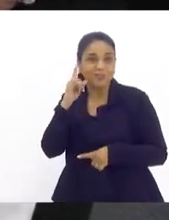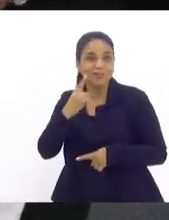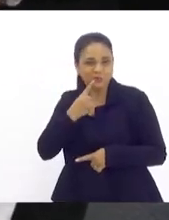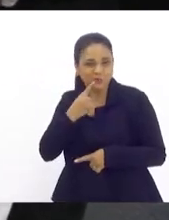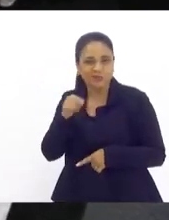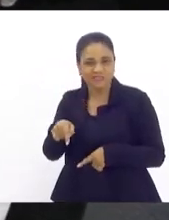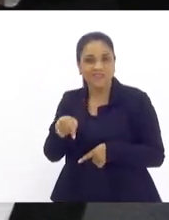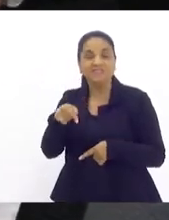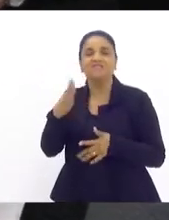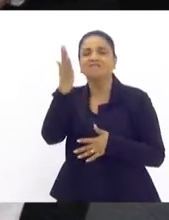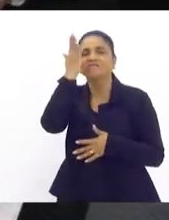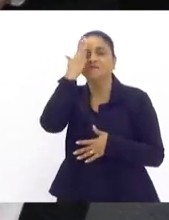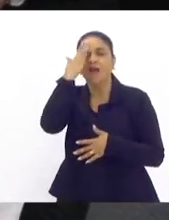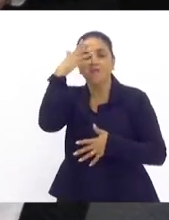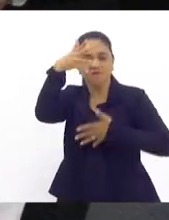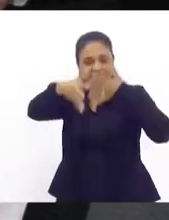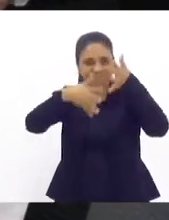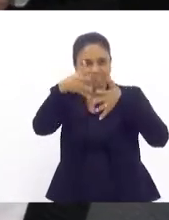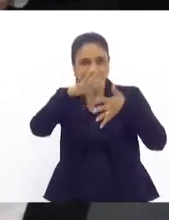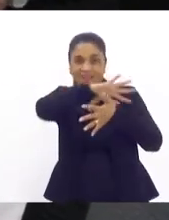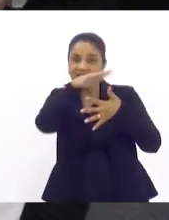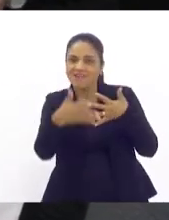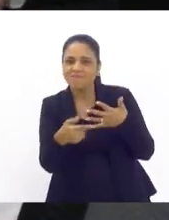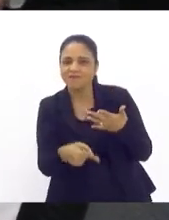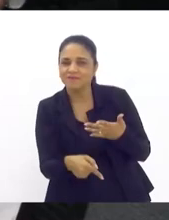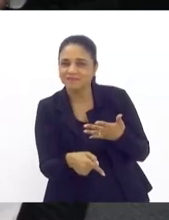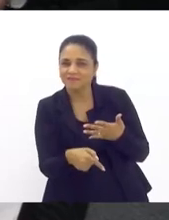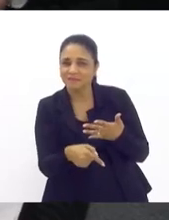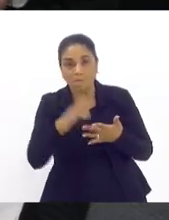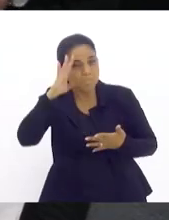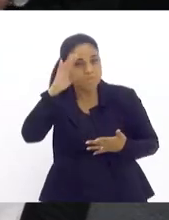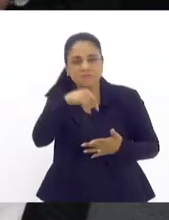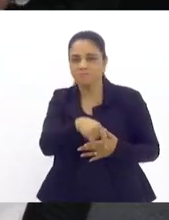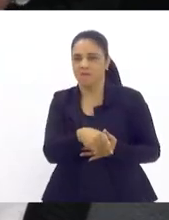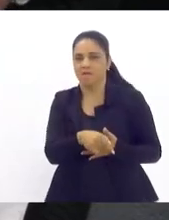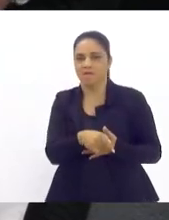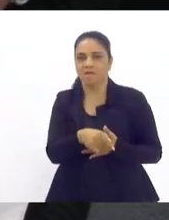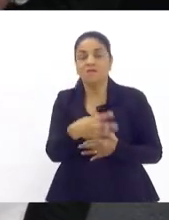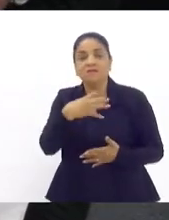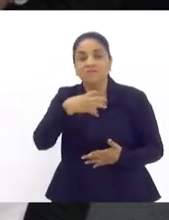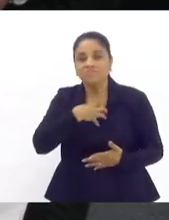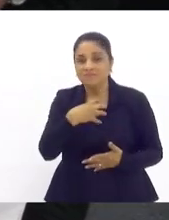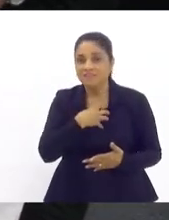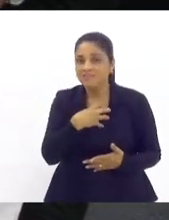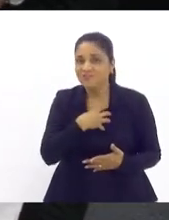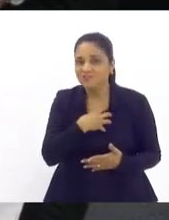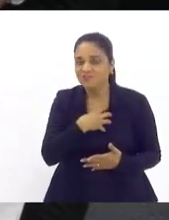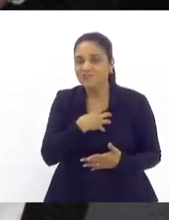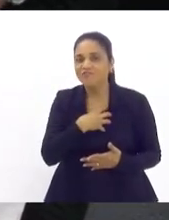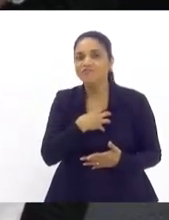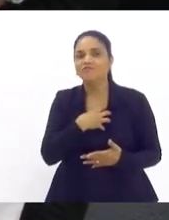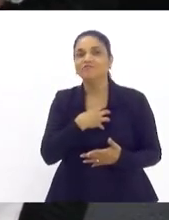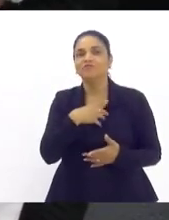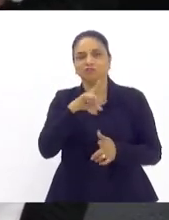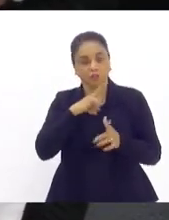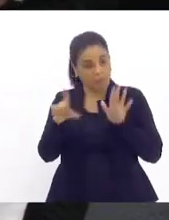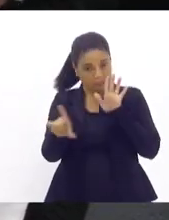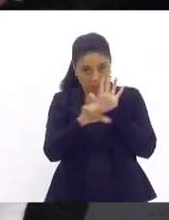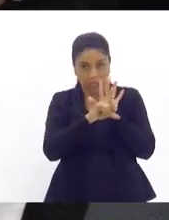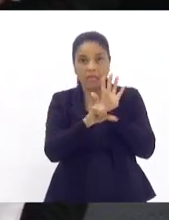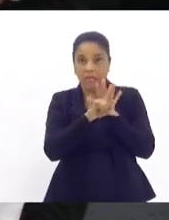saiba línguas de sinais, saiba Libras. E, nesse sentido, existe já uma lei